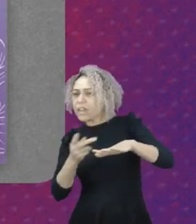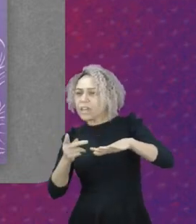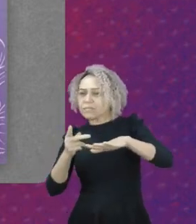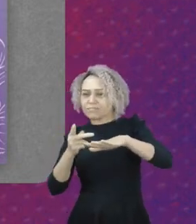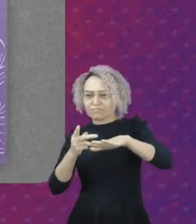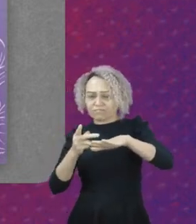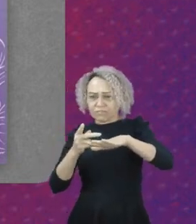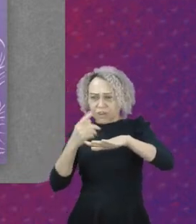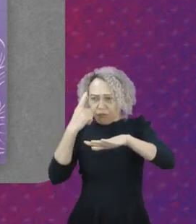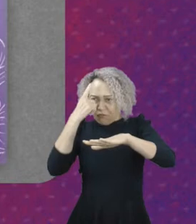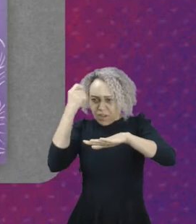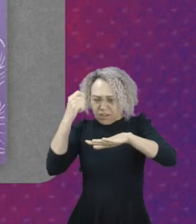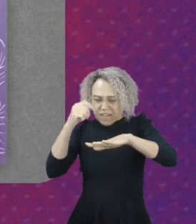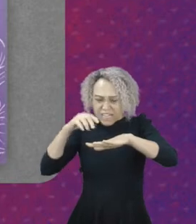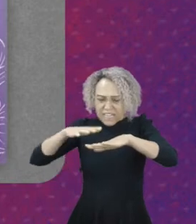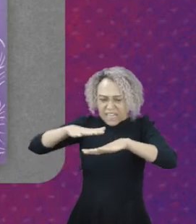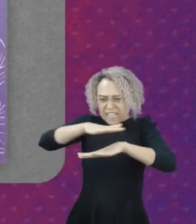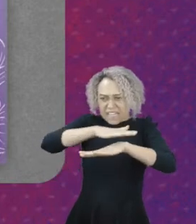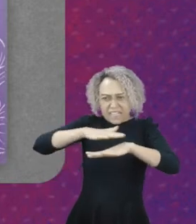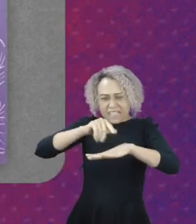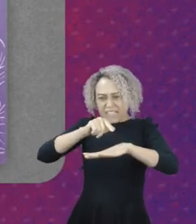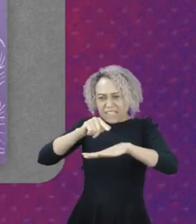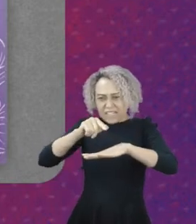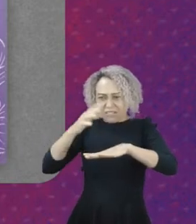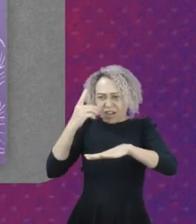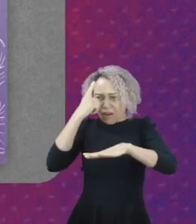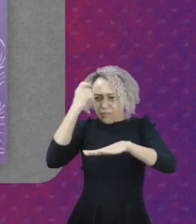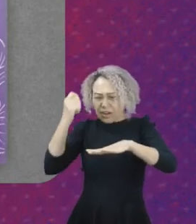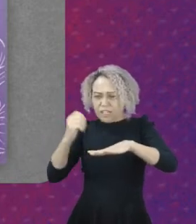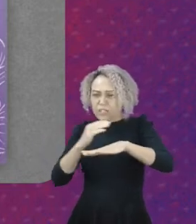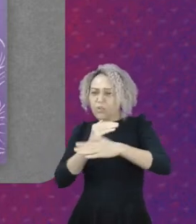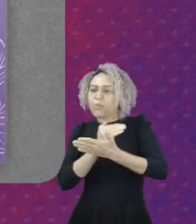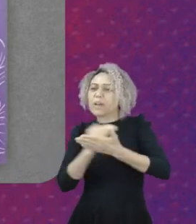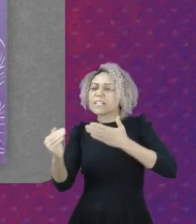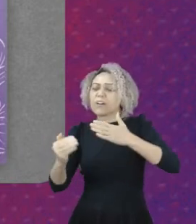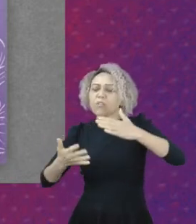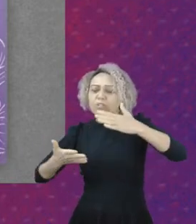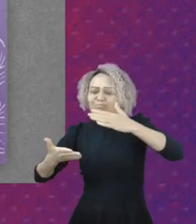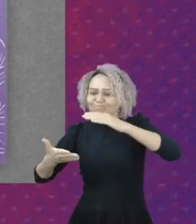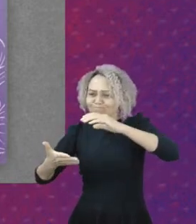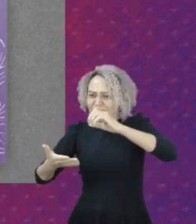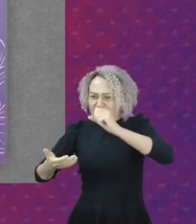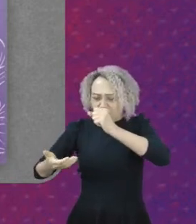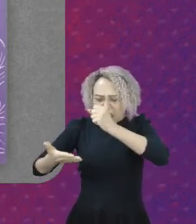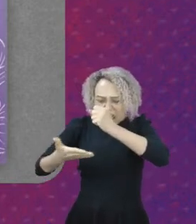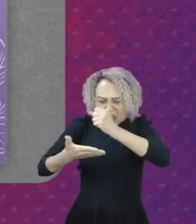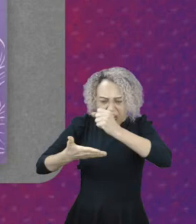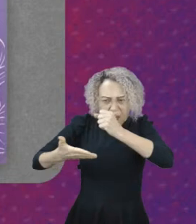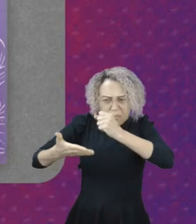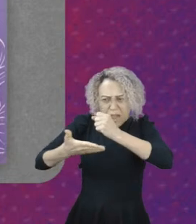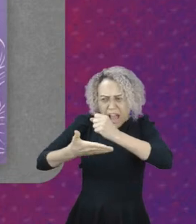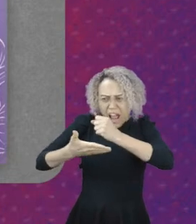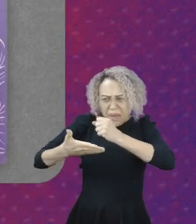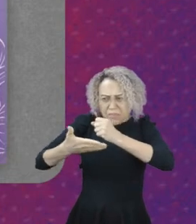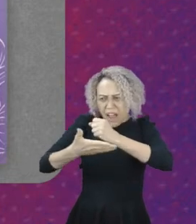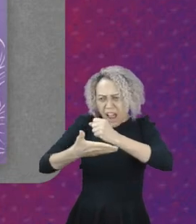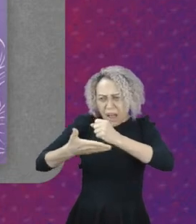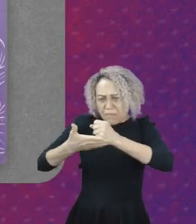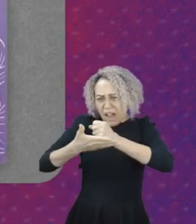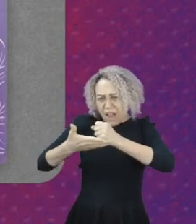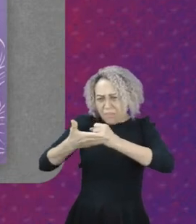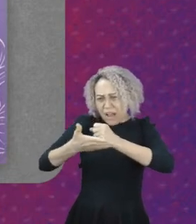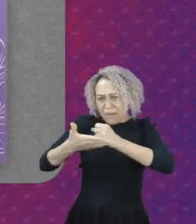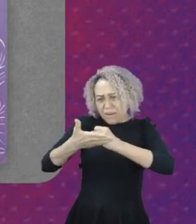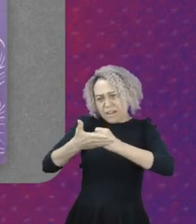vem lá de baixo. E é o principal que as mulheres da periferia mais sofrem, a invisibilização, o